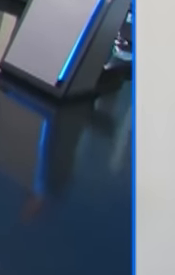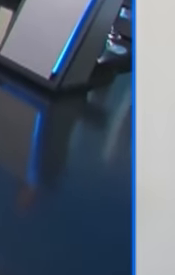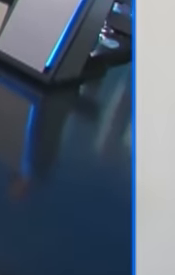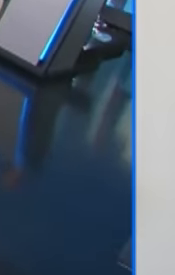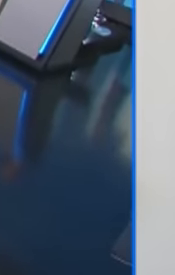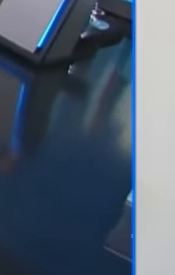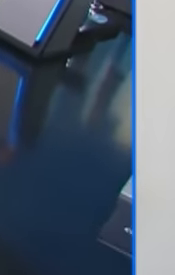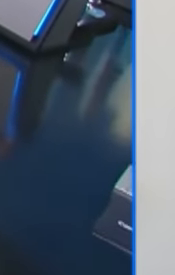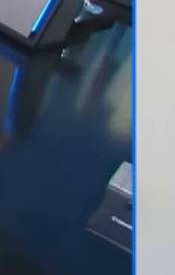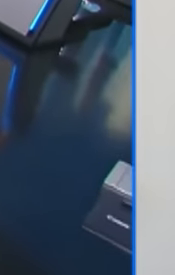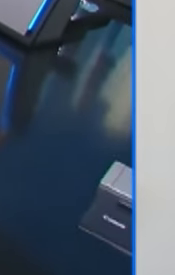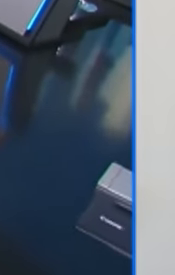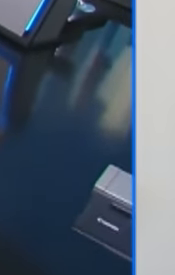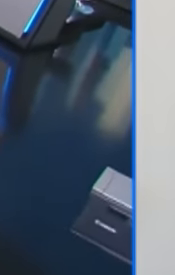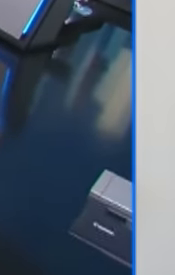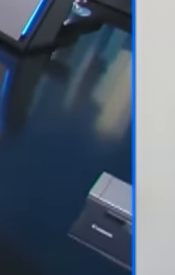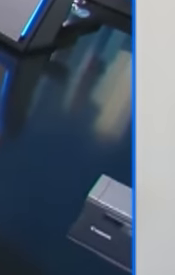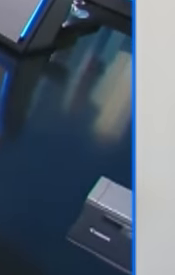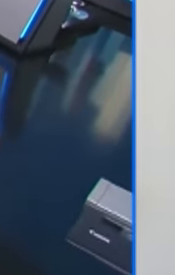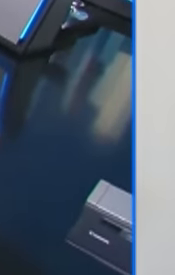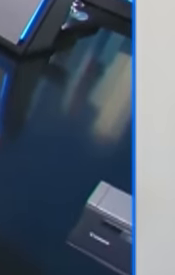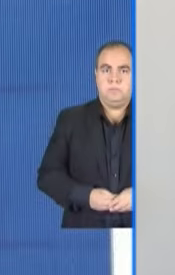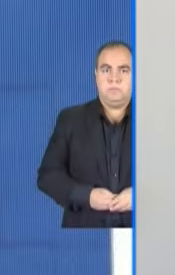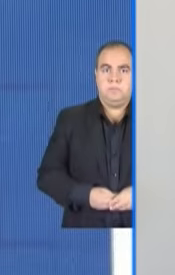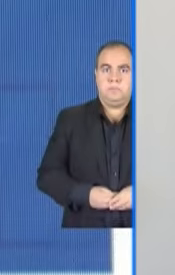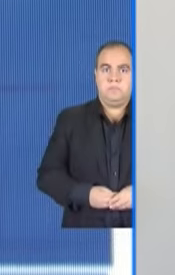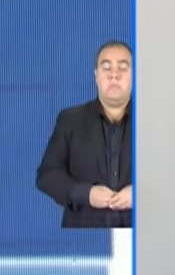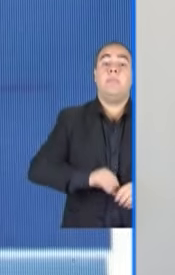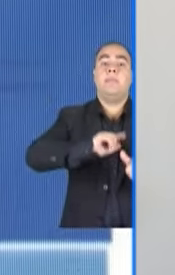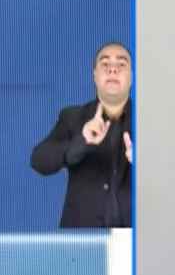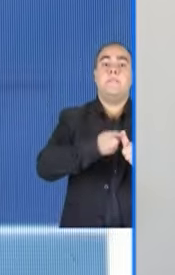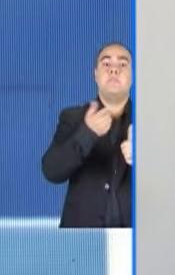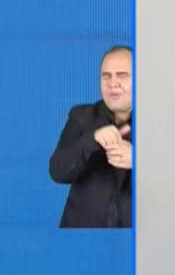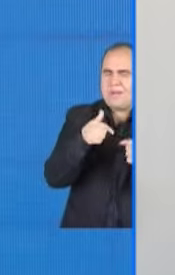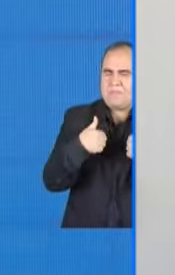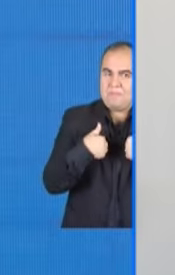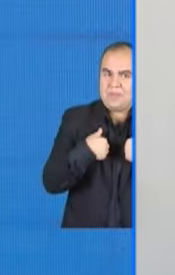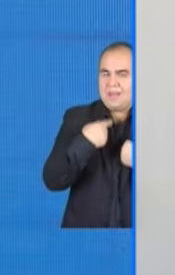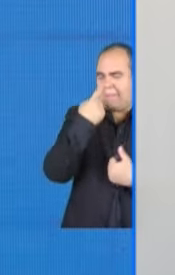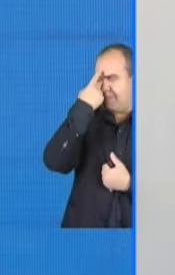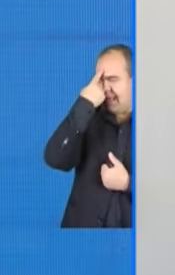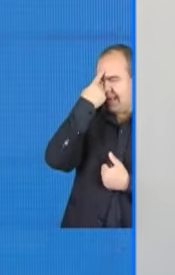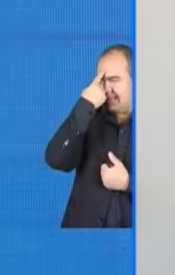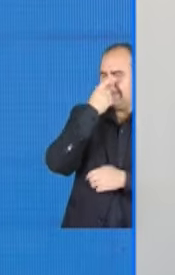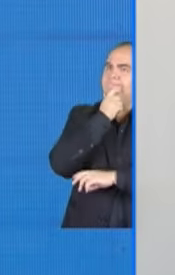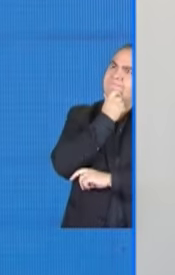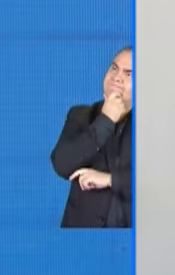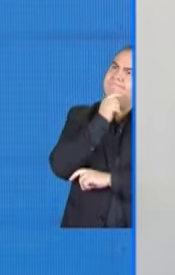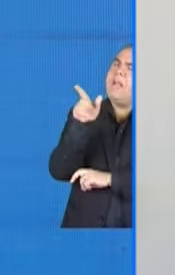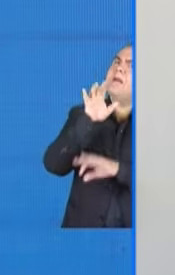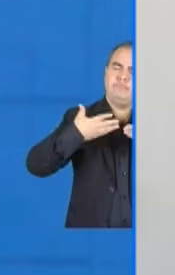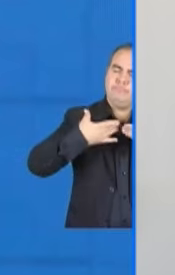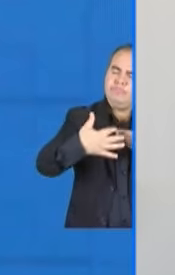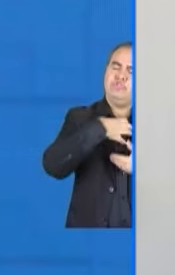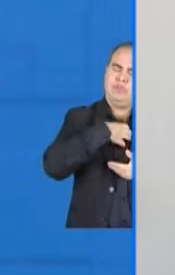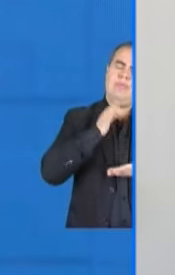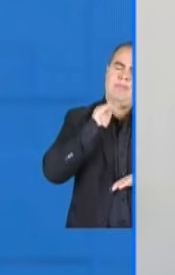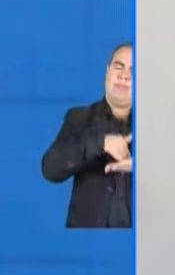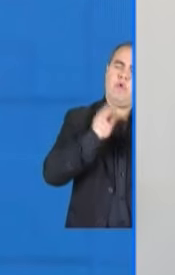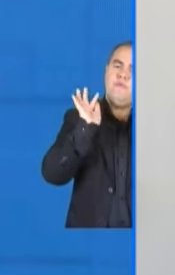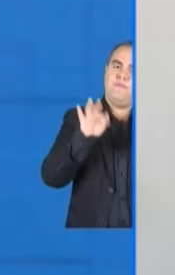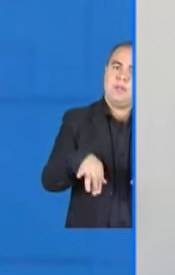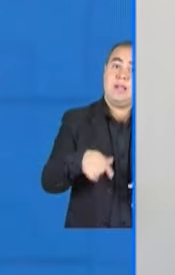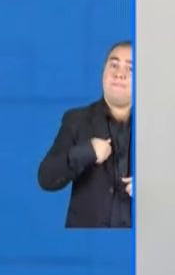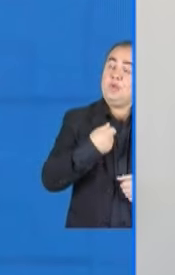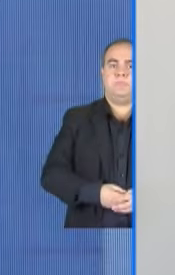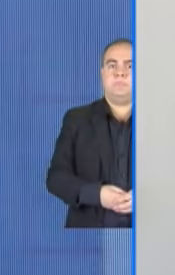salário precarizado, ele tem uma cobrança que ele tem que entregar, sei lá, 50 posts por minuto. Estou chutando um número, mas é um